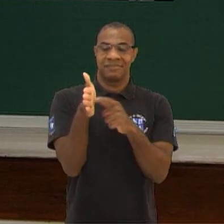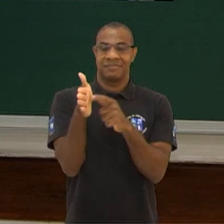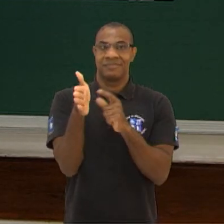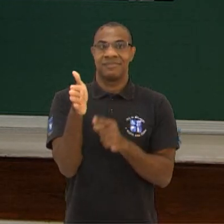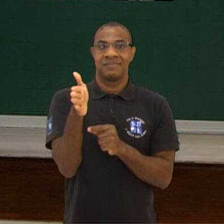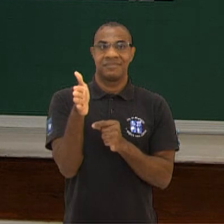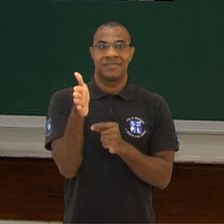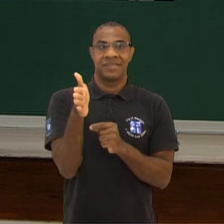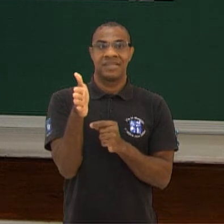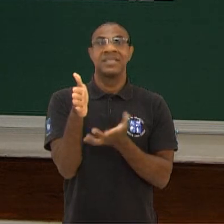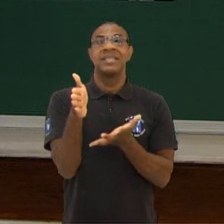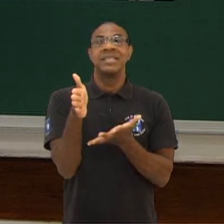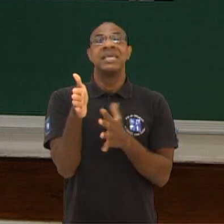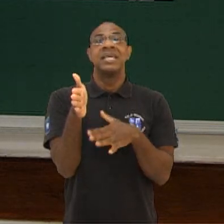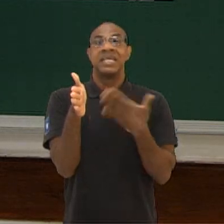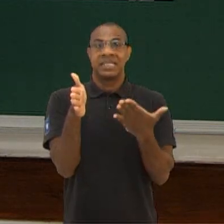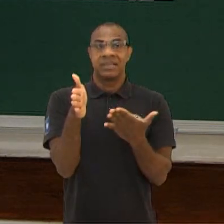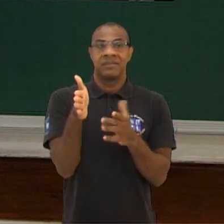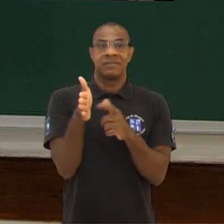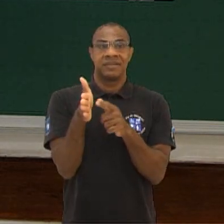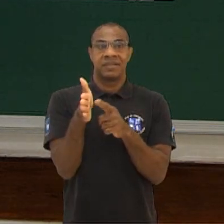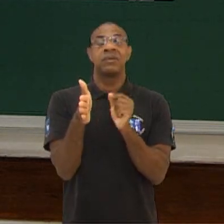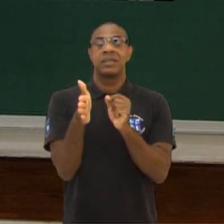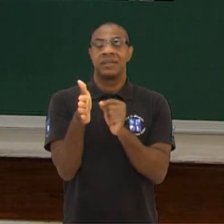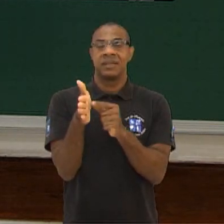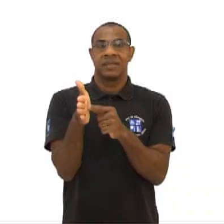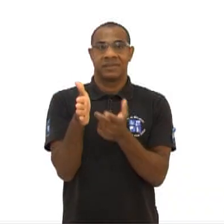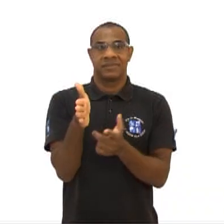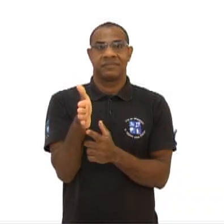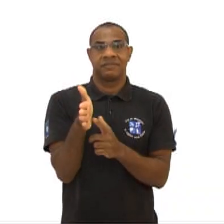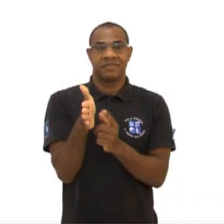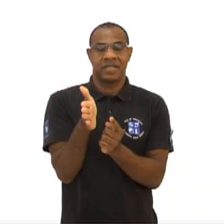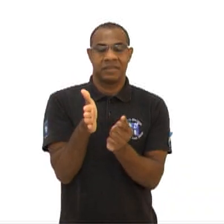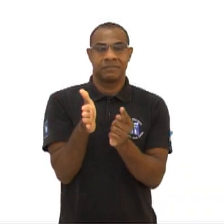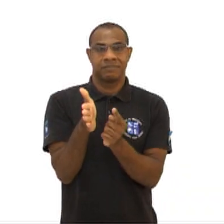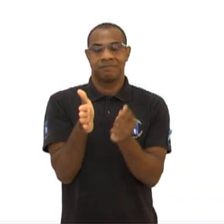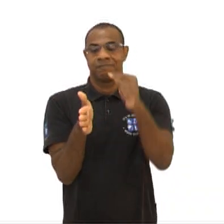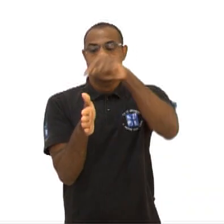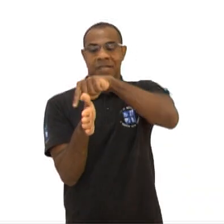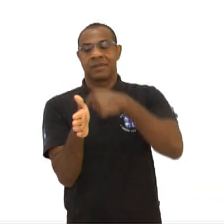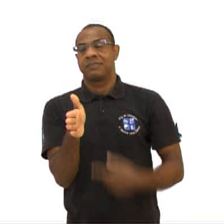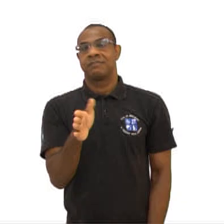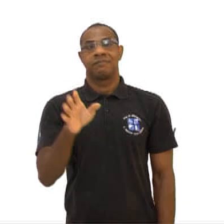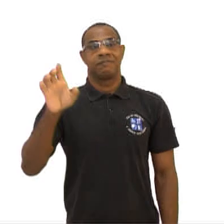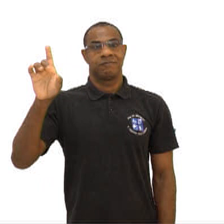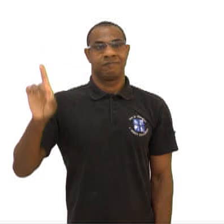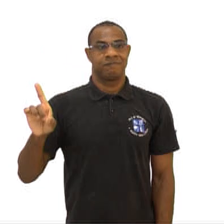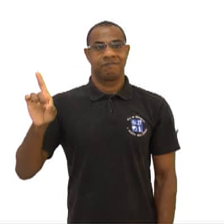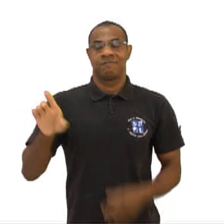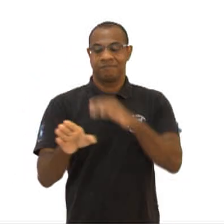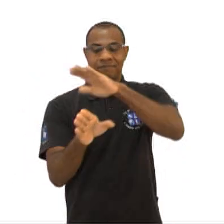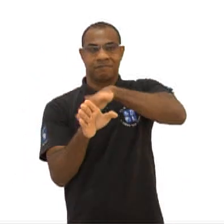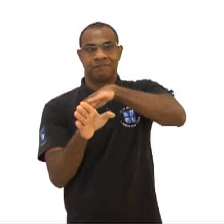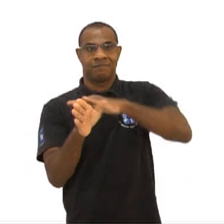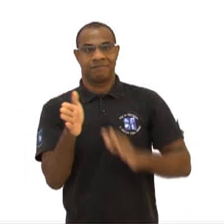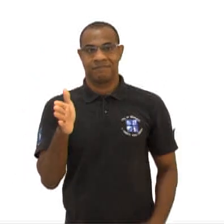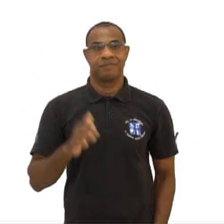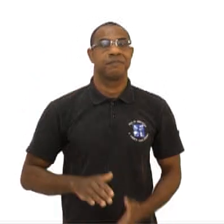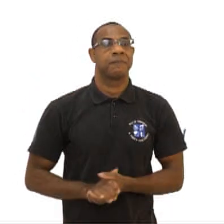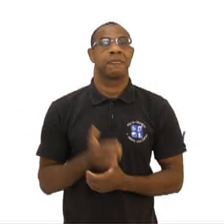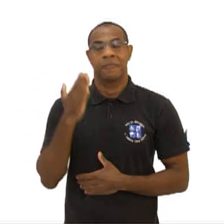elétrons vai ser desviado para a direita, né? Facinho assim, tudo bem? Bom, gente, a